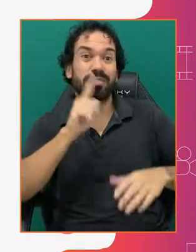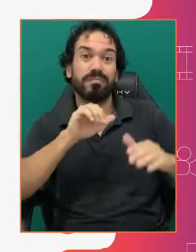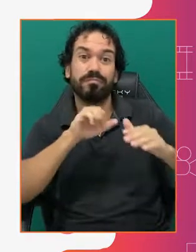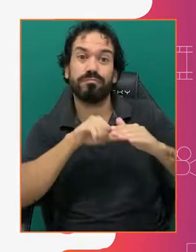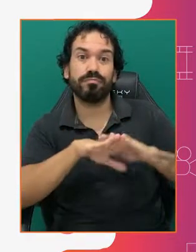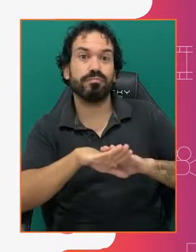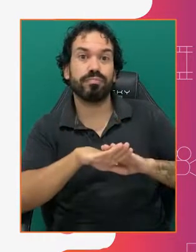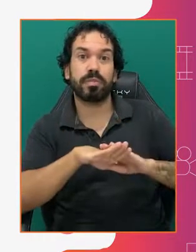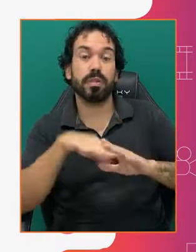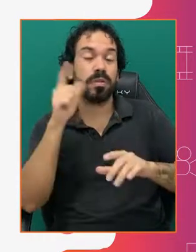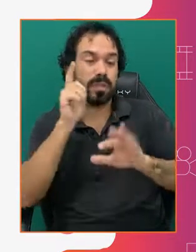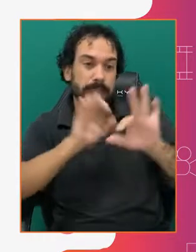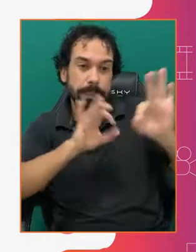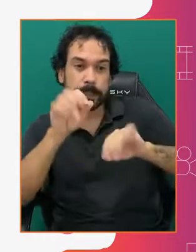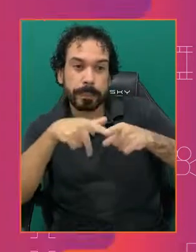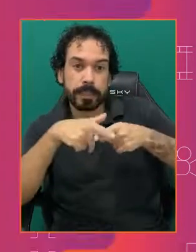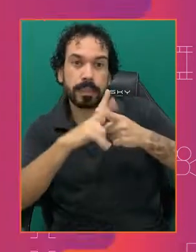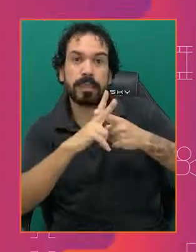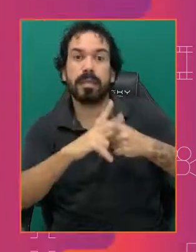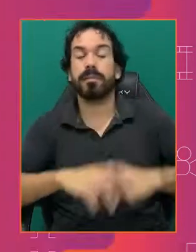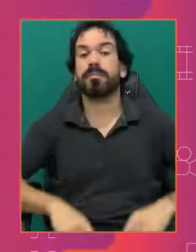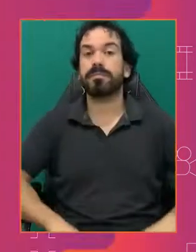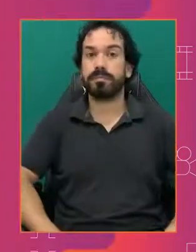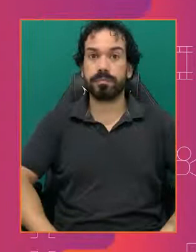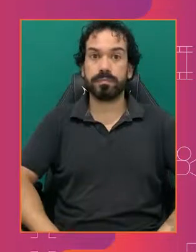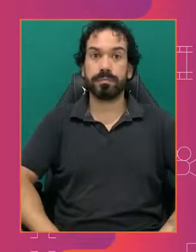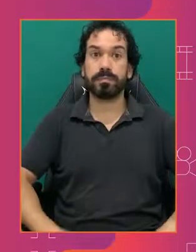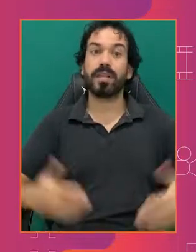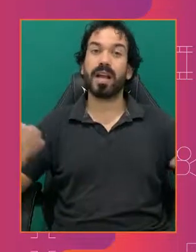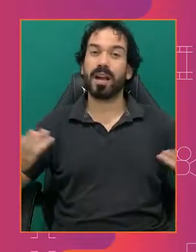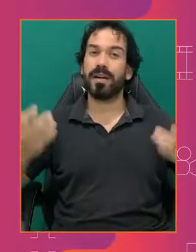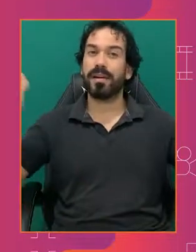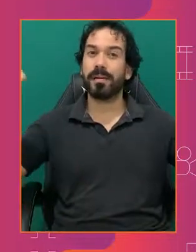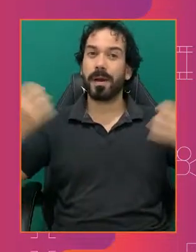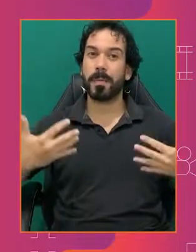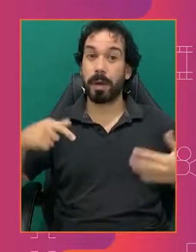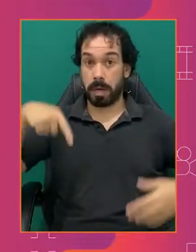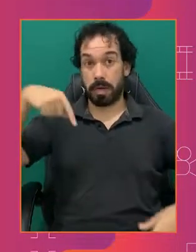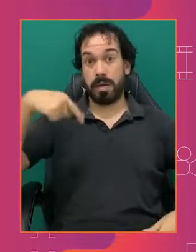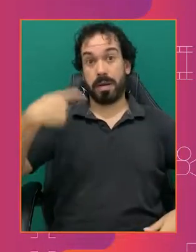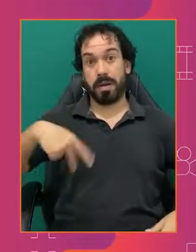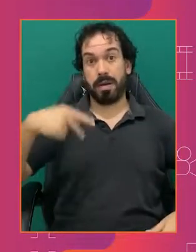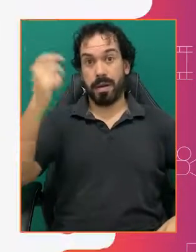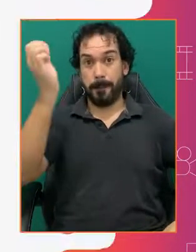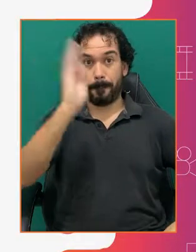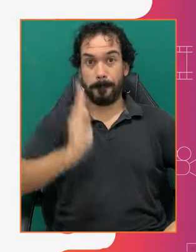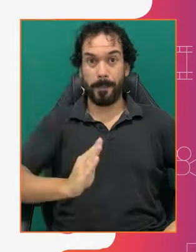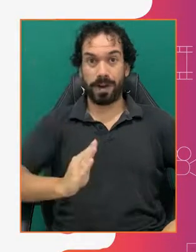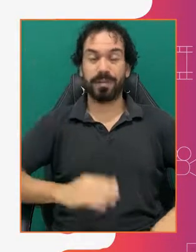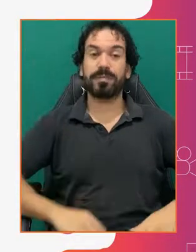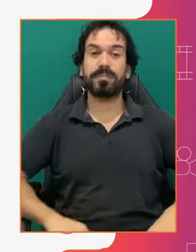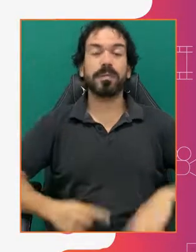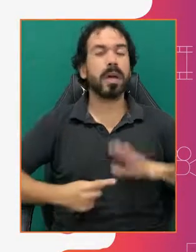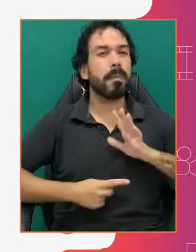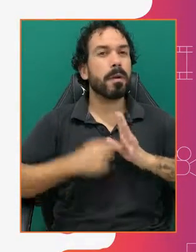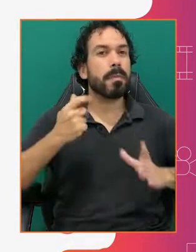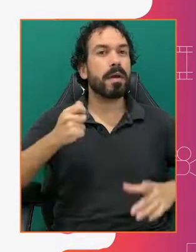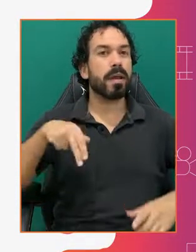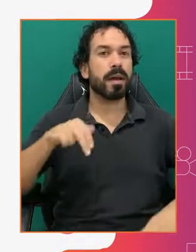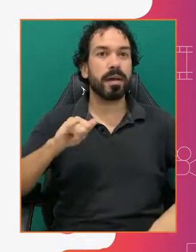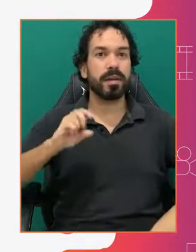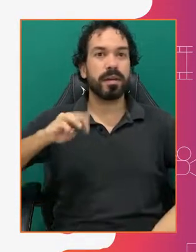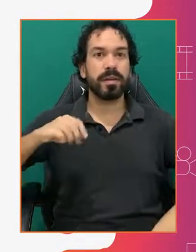e que foram restauradas. Agora vamos falar um pouquinho do Brasil. A primeira